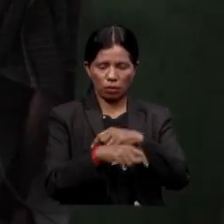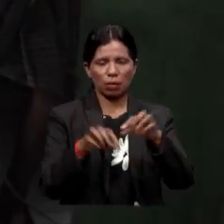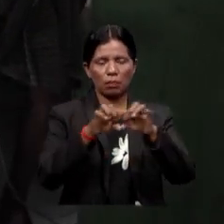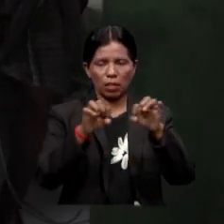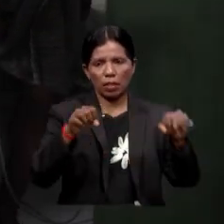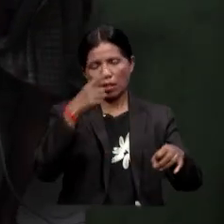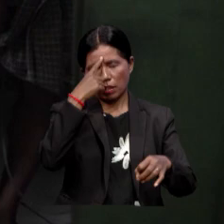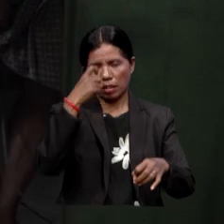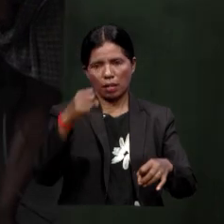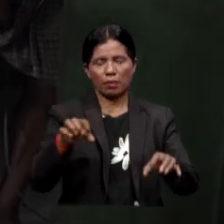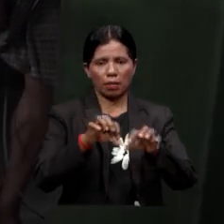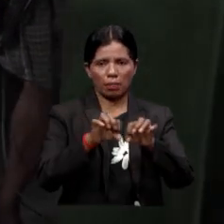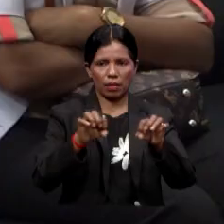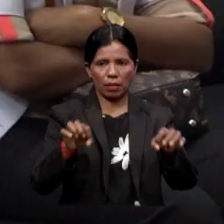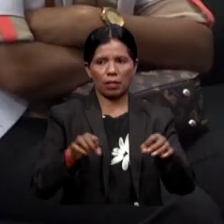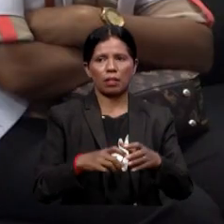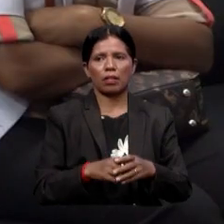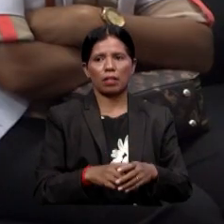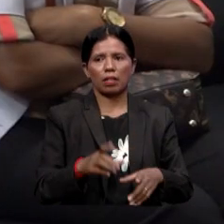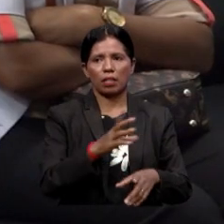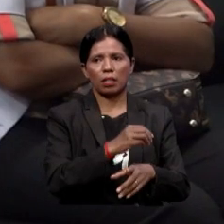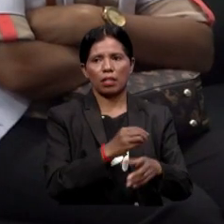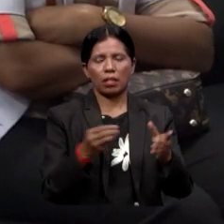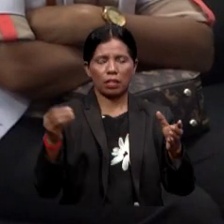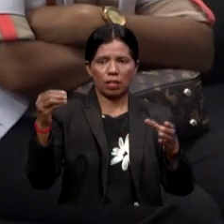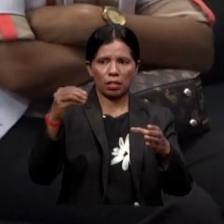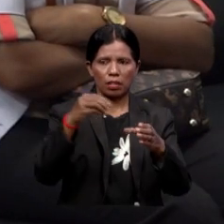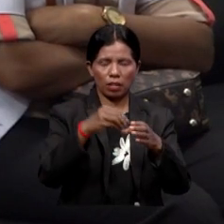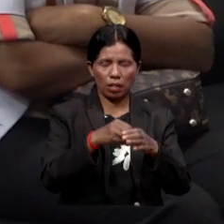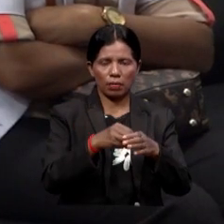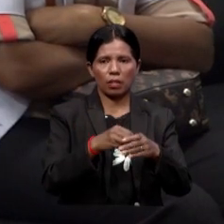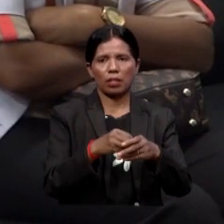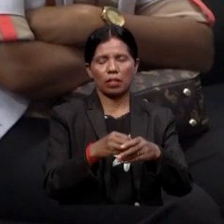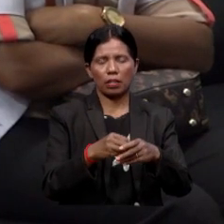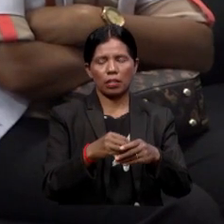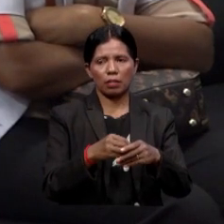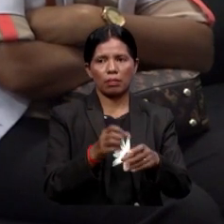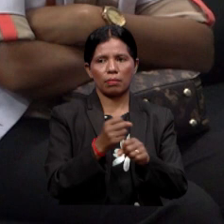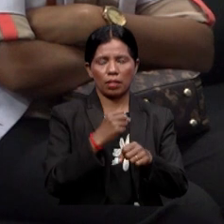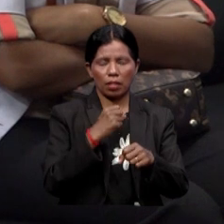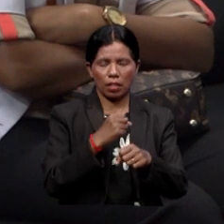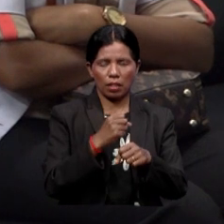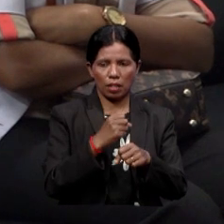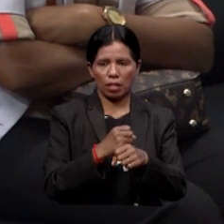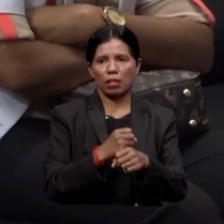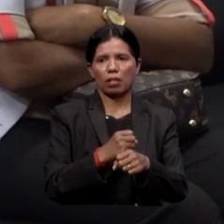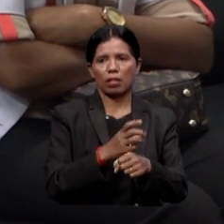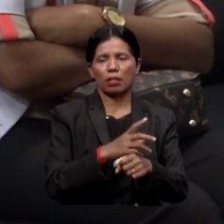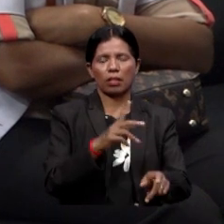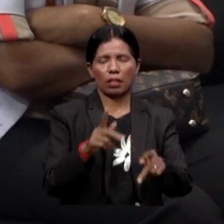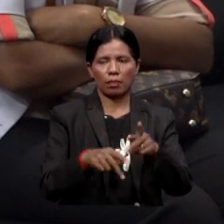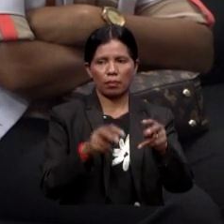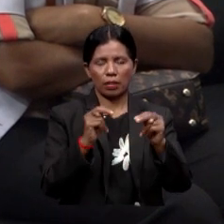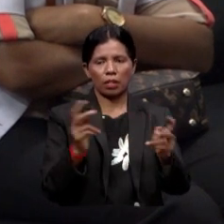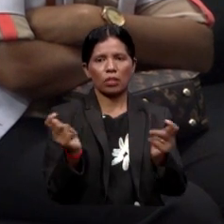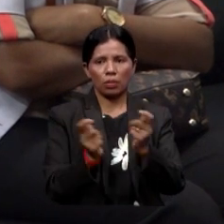Tamba mangueira né, lança corpo estranho ida, né, tamba reitinho órgão, então bele cria infecção. Paciente ser né, precisa